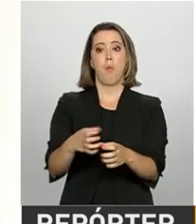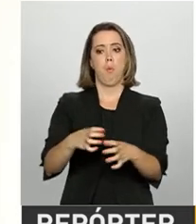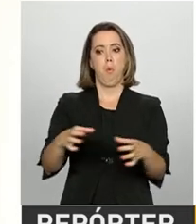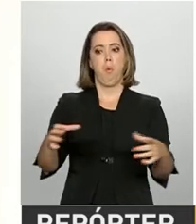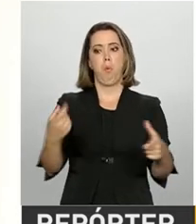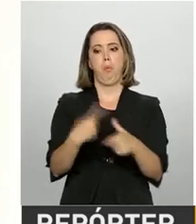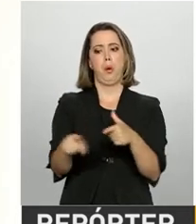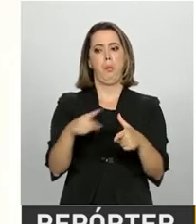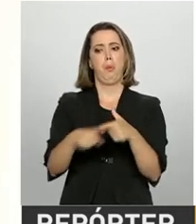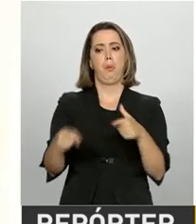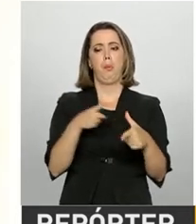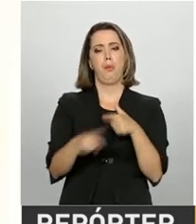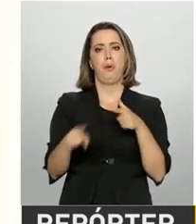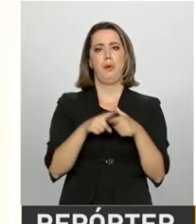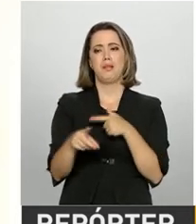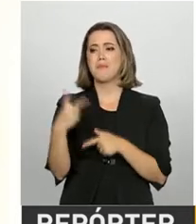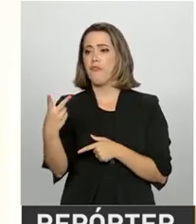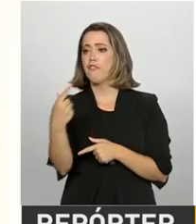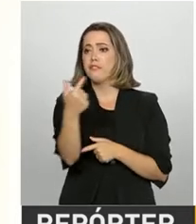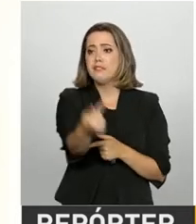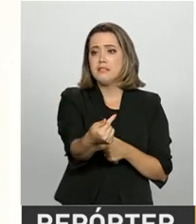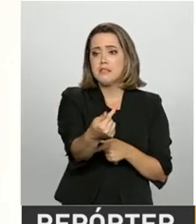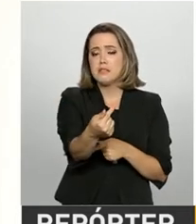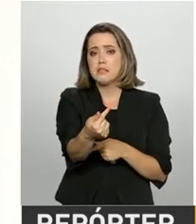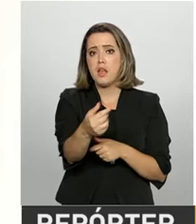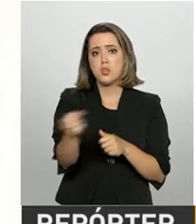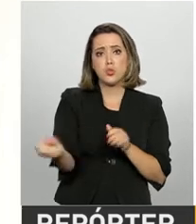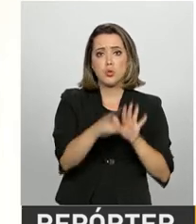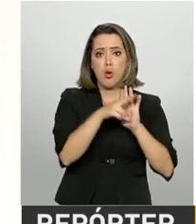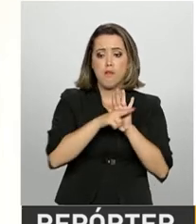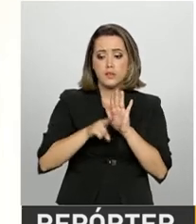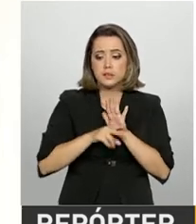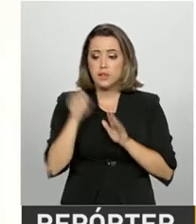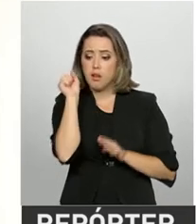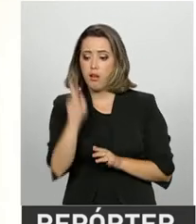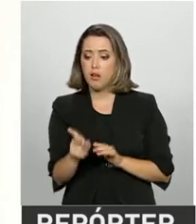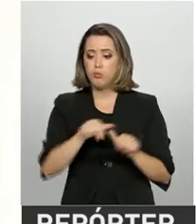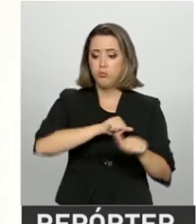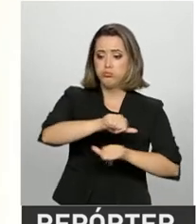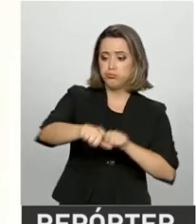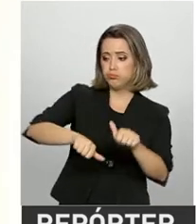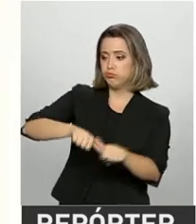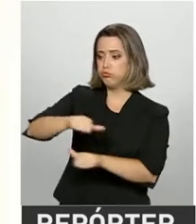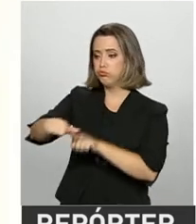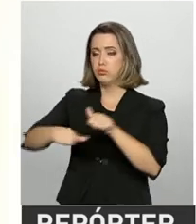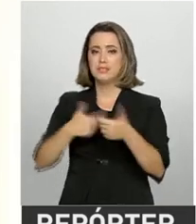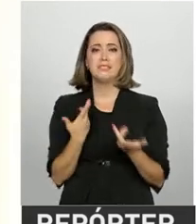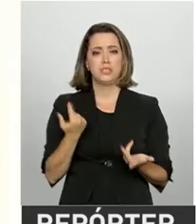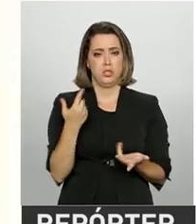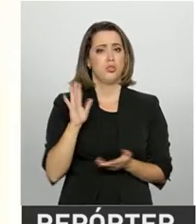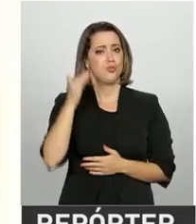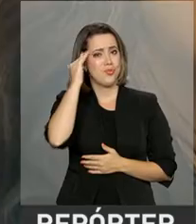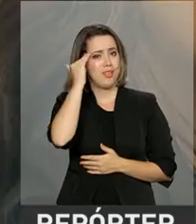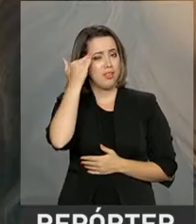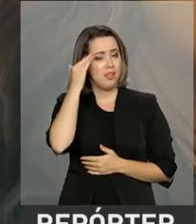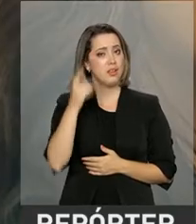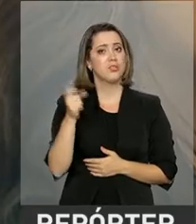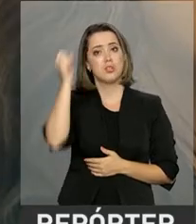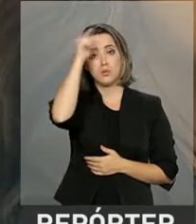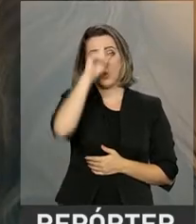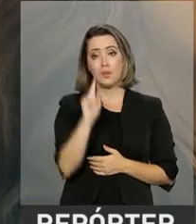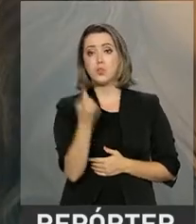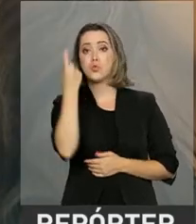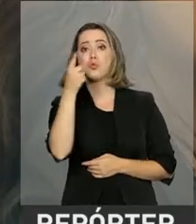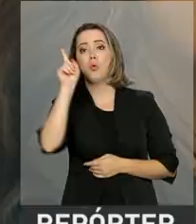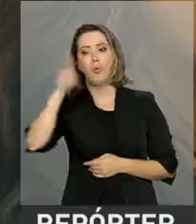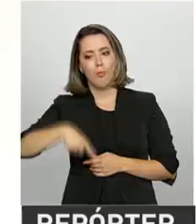fazer 27 reforma da previdência a gente sabe que a dificuldade para fazer uma é muito grande que dirá